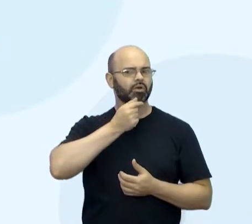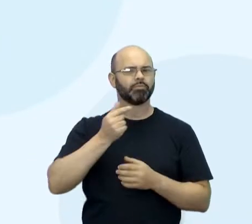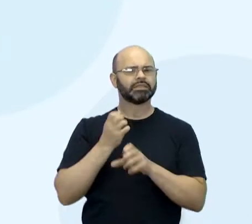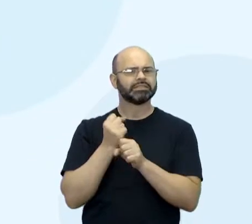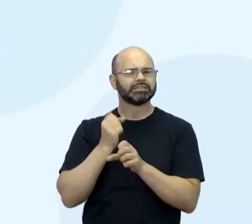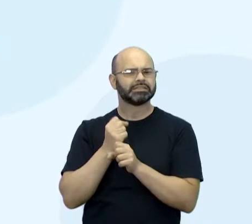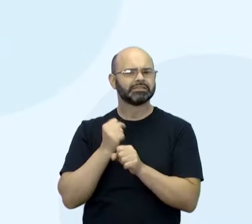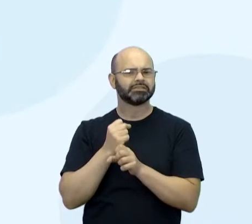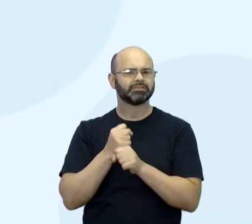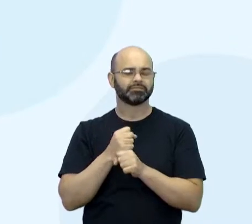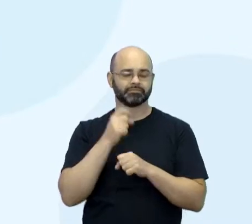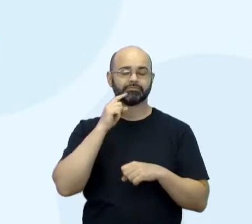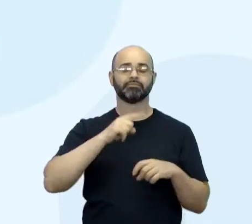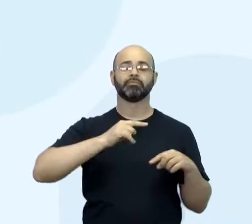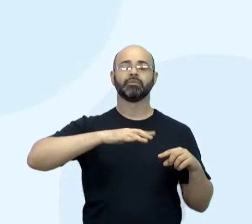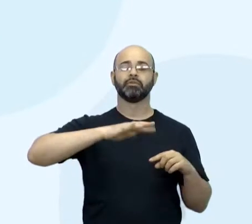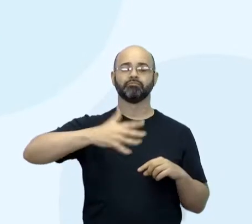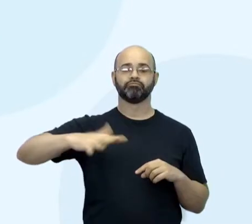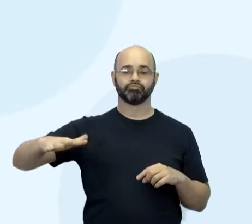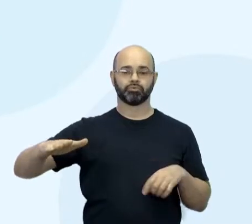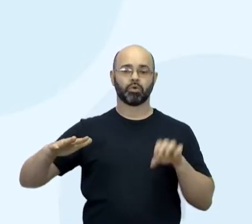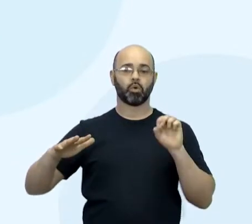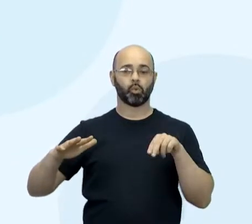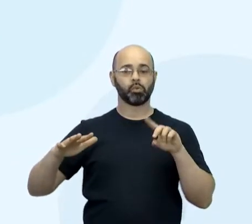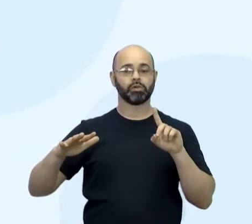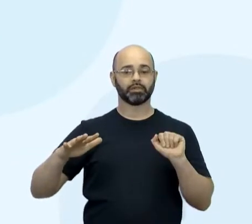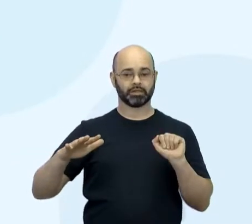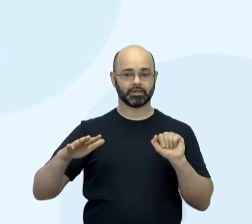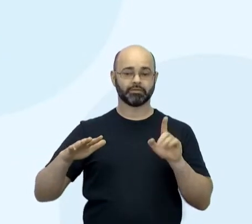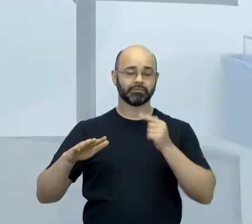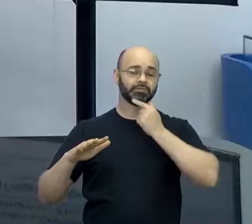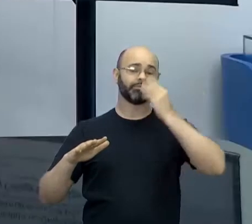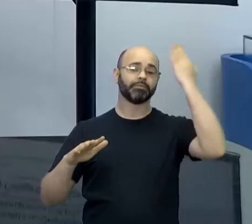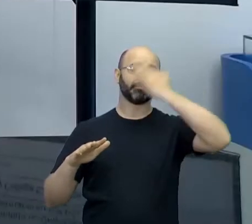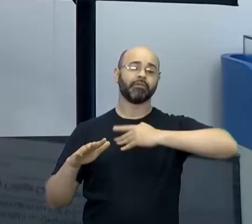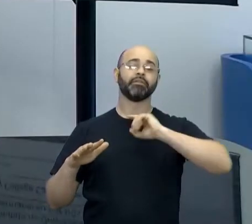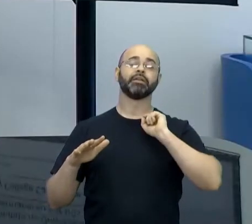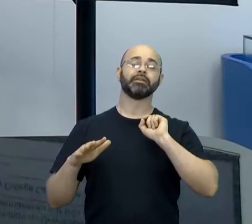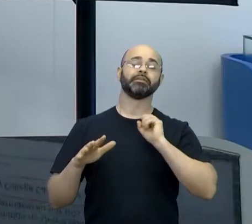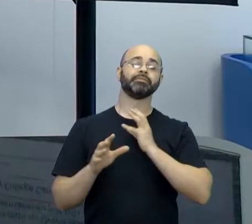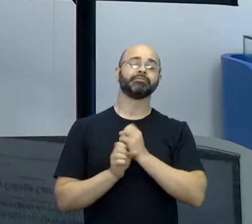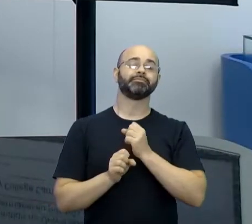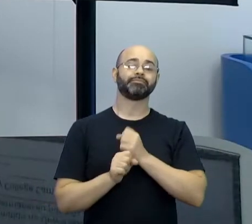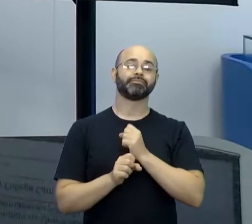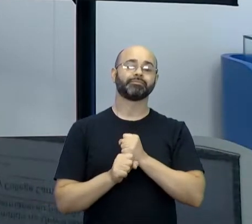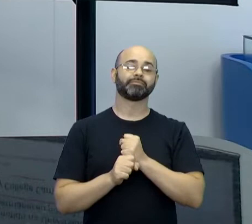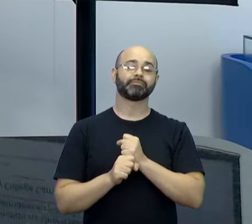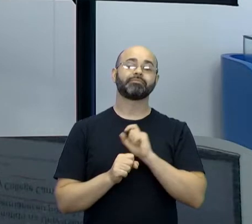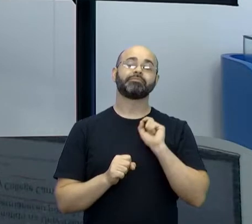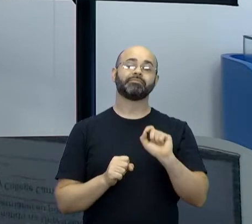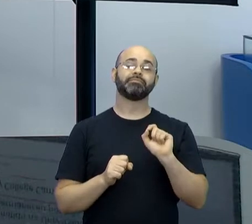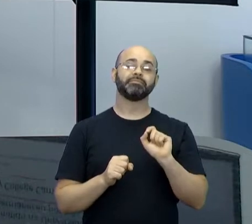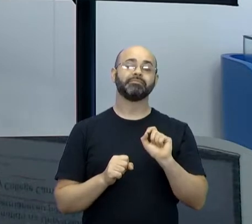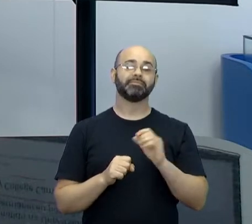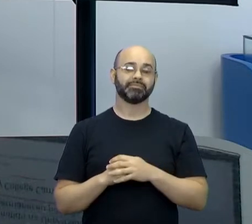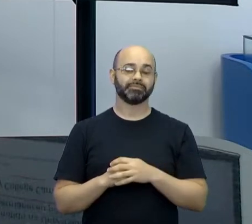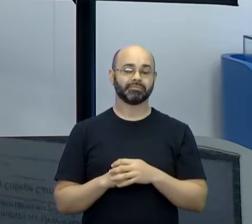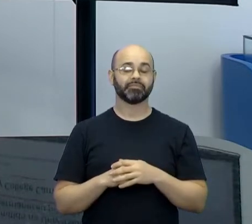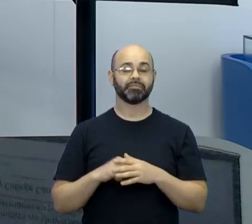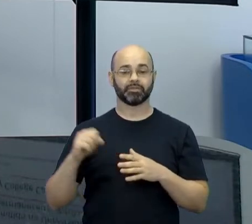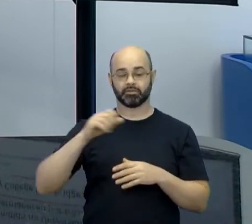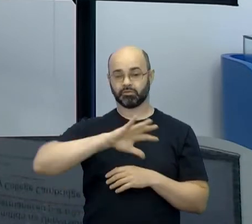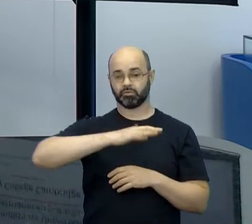cálculos e provou que a onda é a luz. Quem provou isso no ponto de vista de cálculo? Chegou lá no cálculo, né, fisicamente falando,